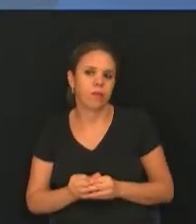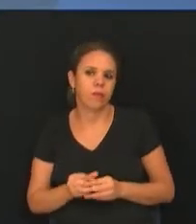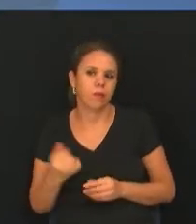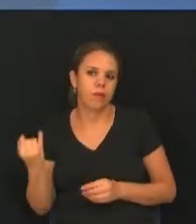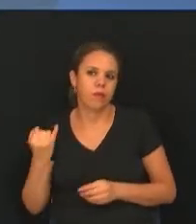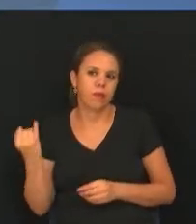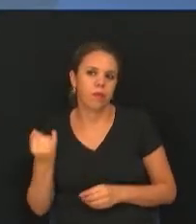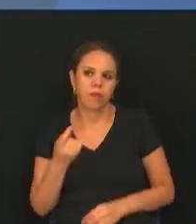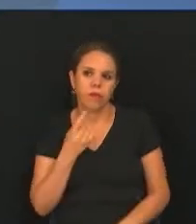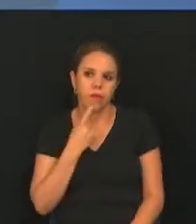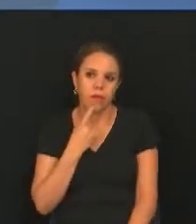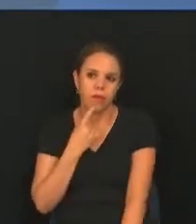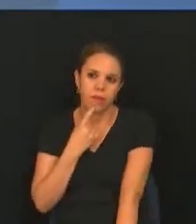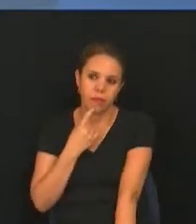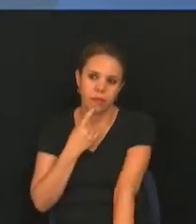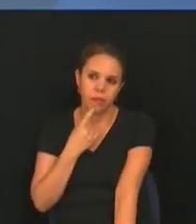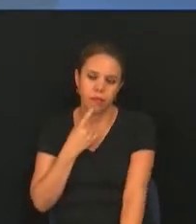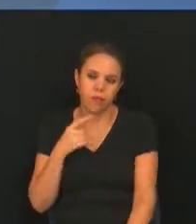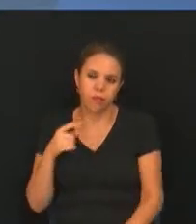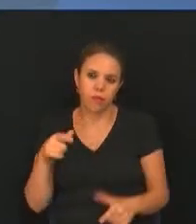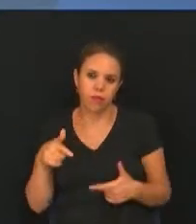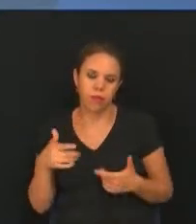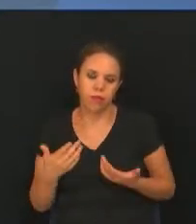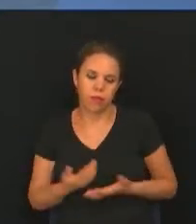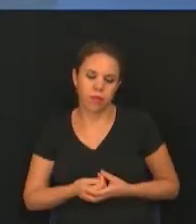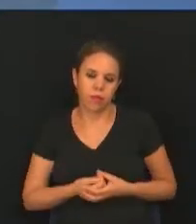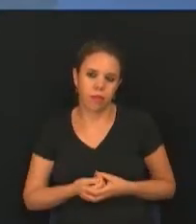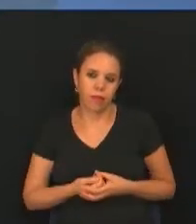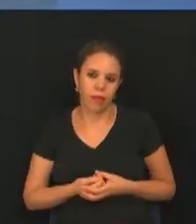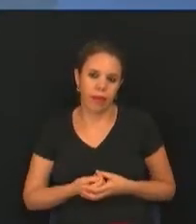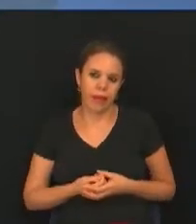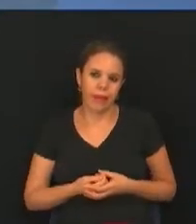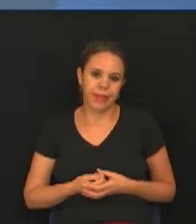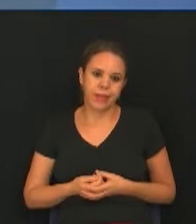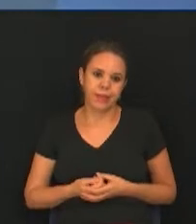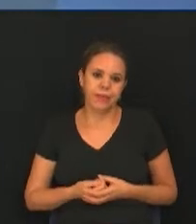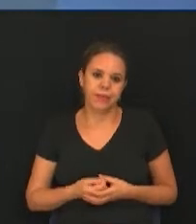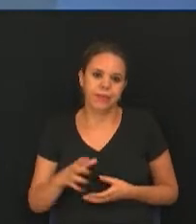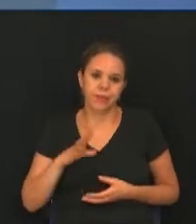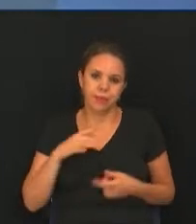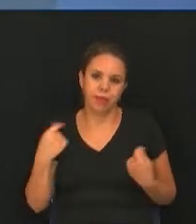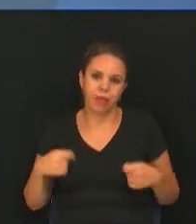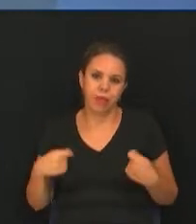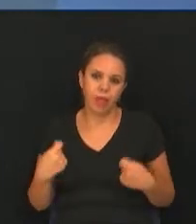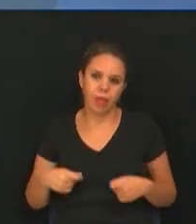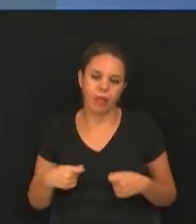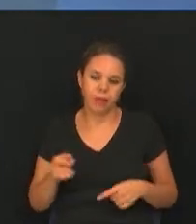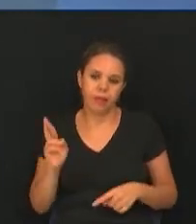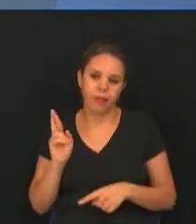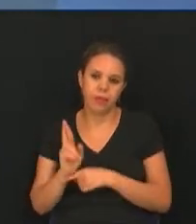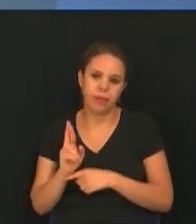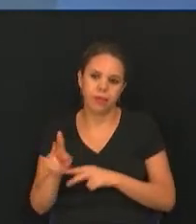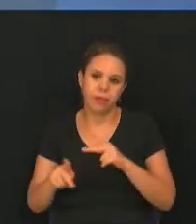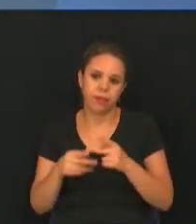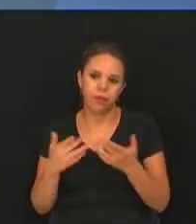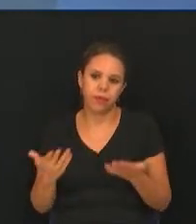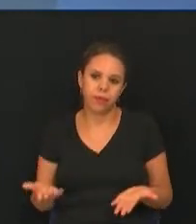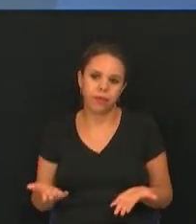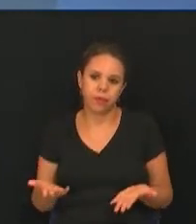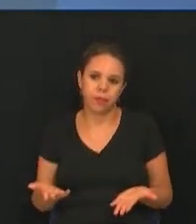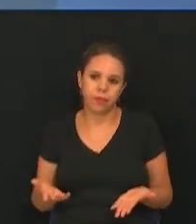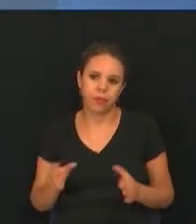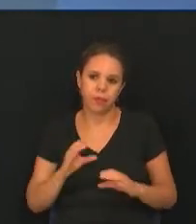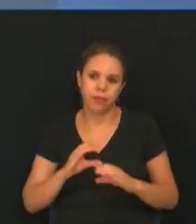para Campinas, não só para o nosso mandato, porque a cidade precisa dessa representatividade e desse canal